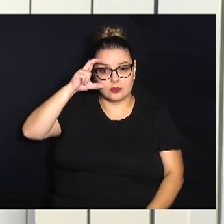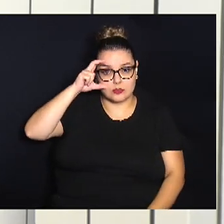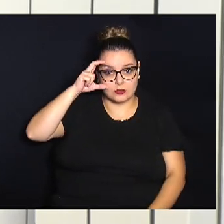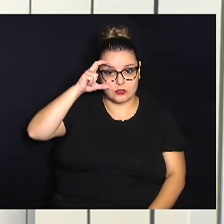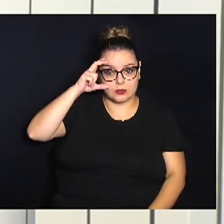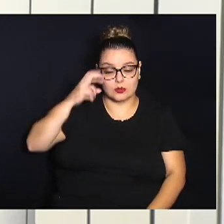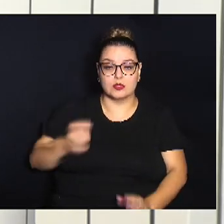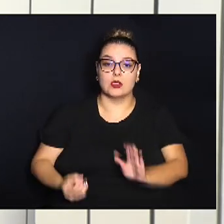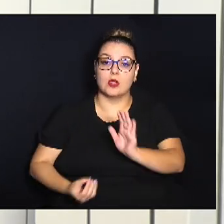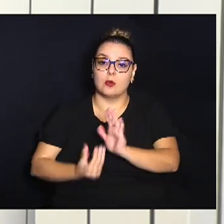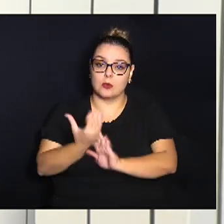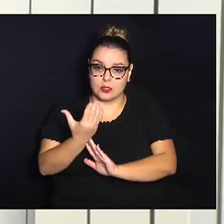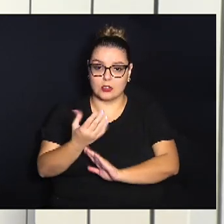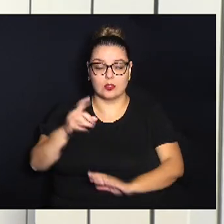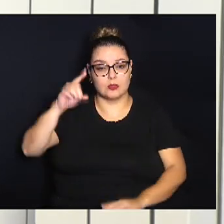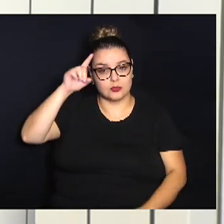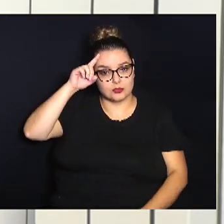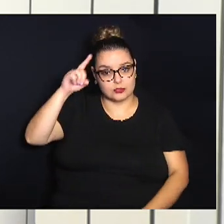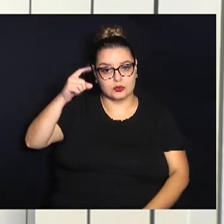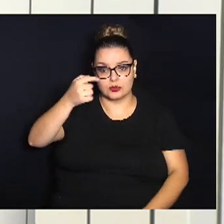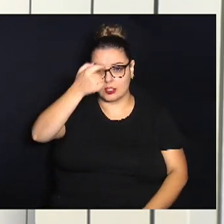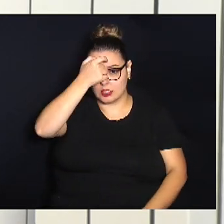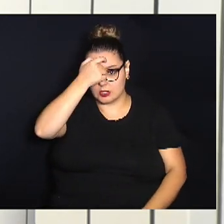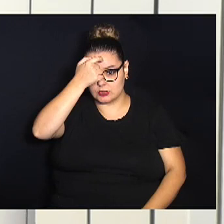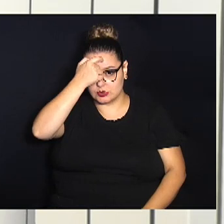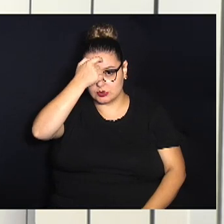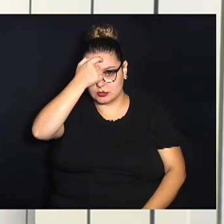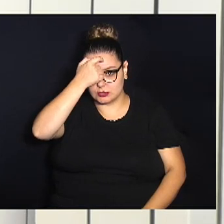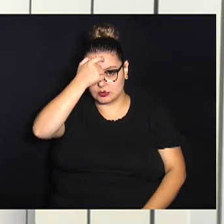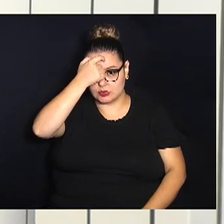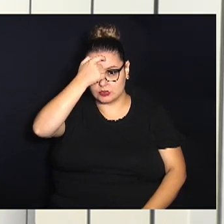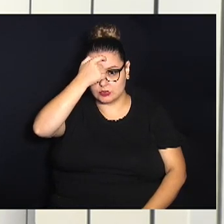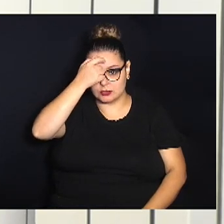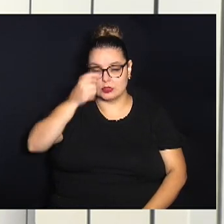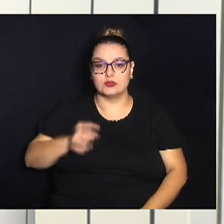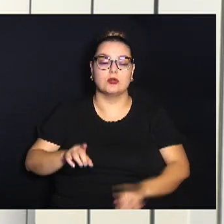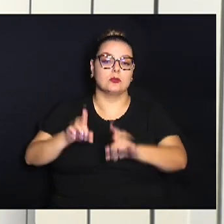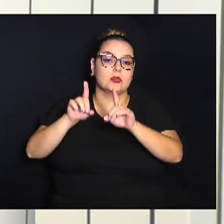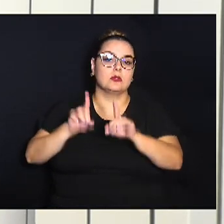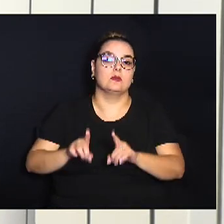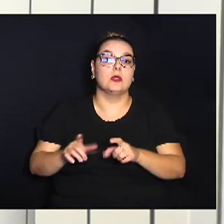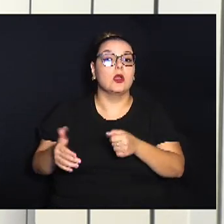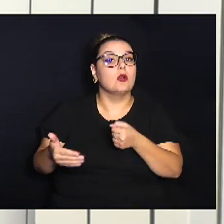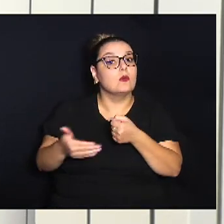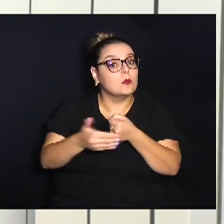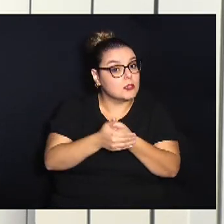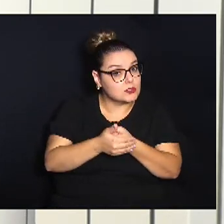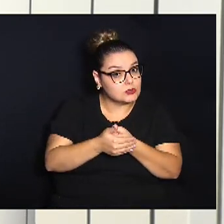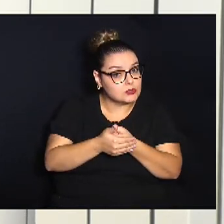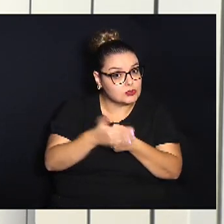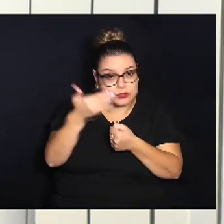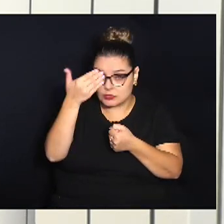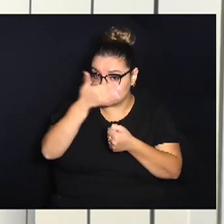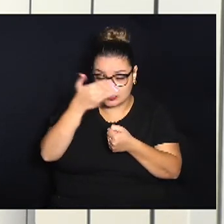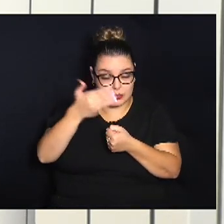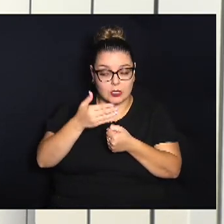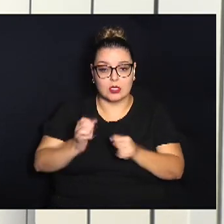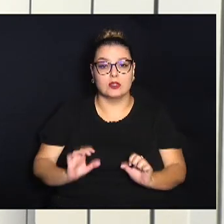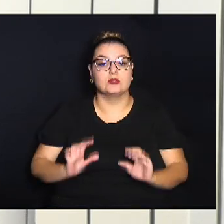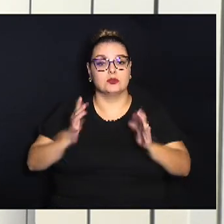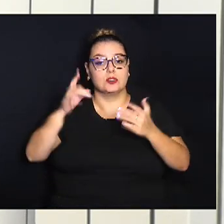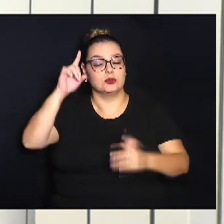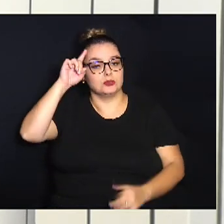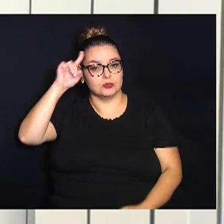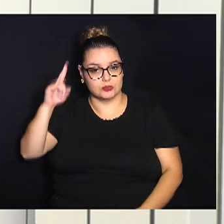que institui o Dia de Conscientização sobre as Deficiências Invisíveis, a ser comemorado no